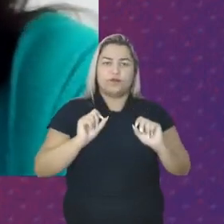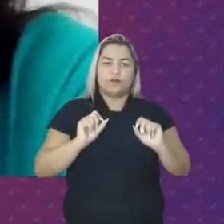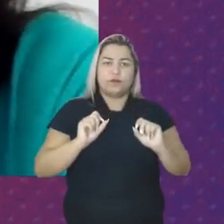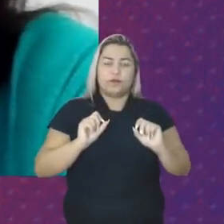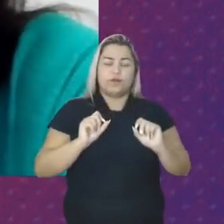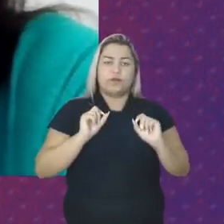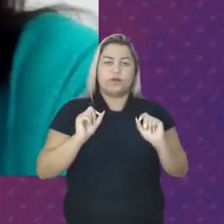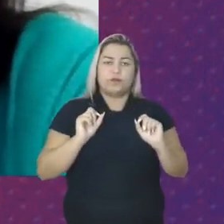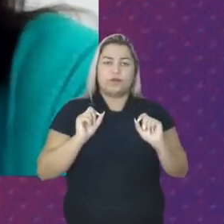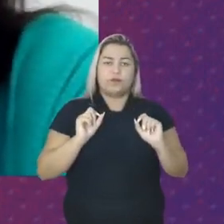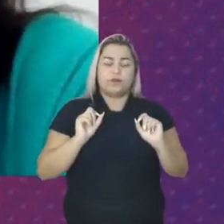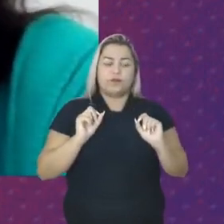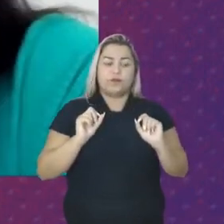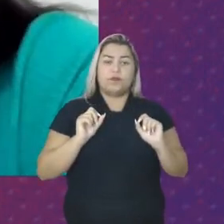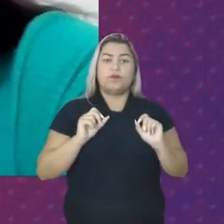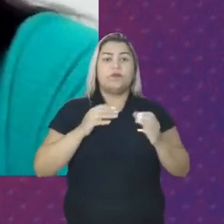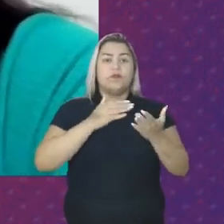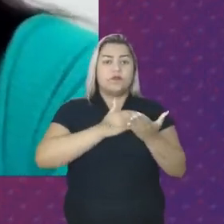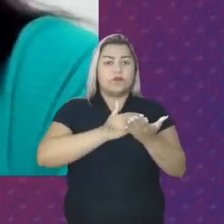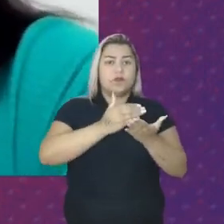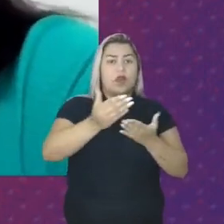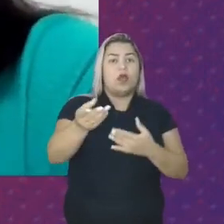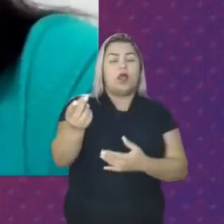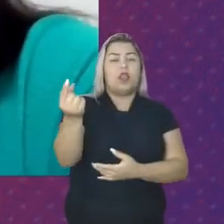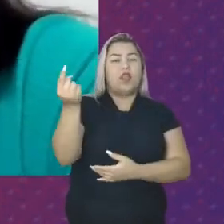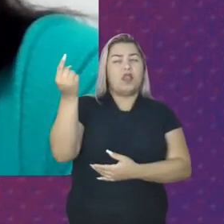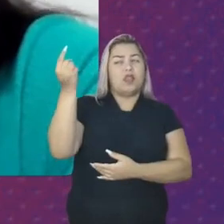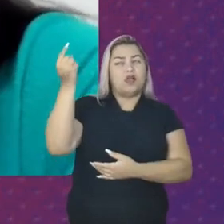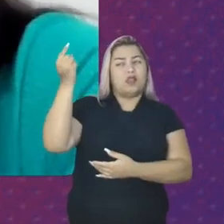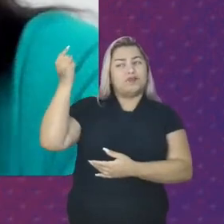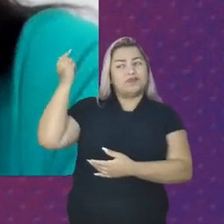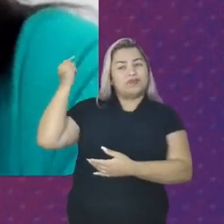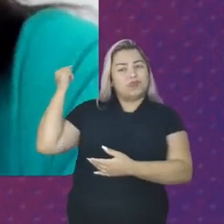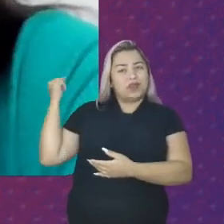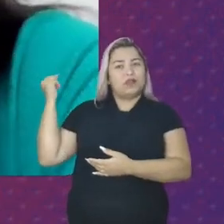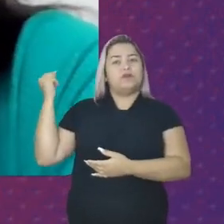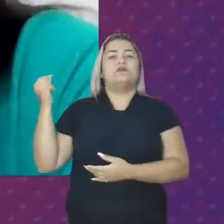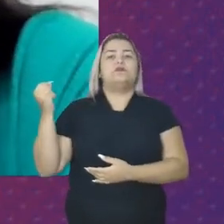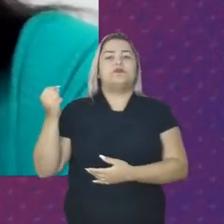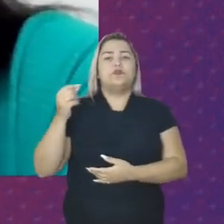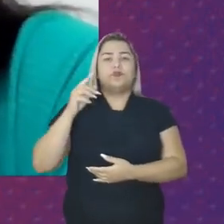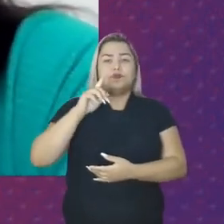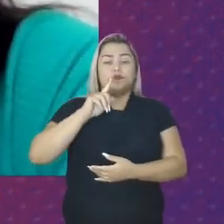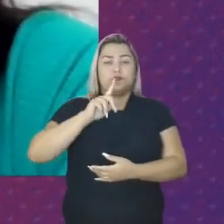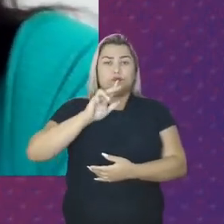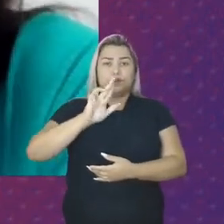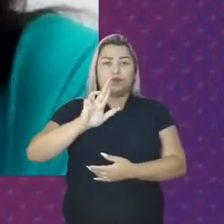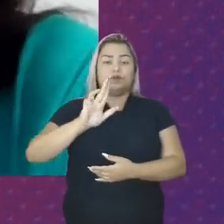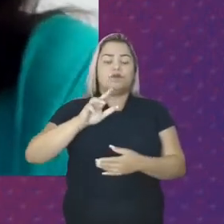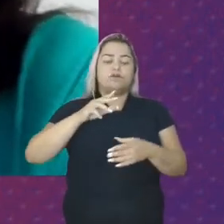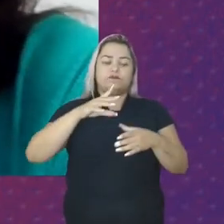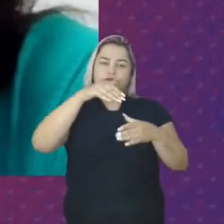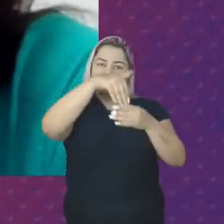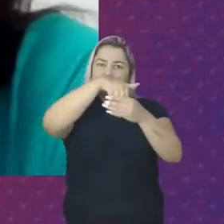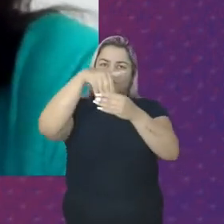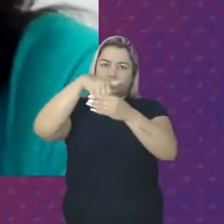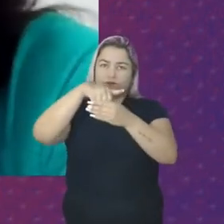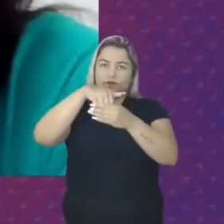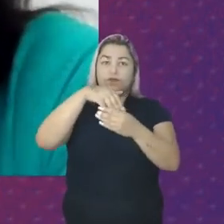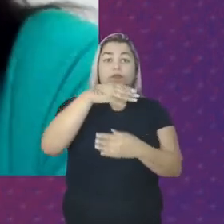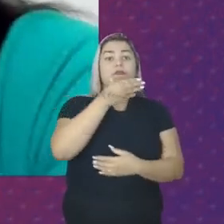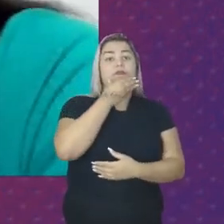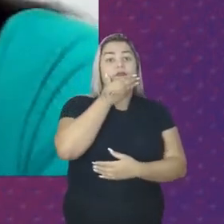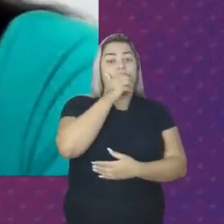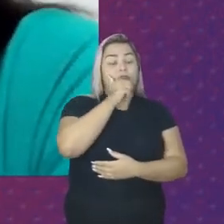Atendimento, ela inicia lá atrás, assim que Lula é eleito, em 2003, ele convida a ministra